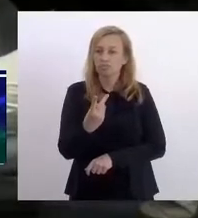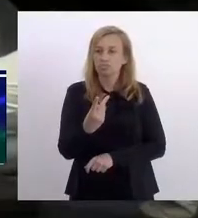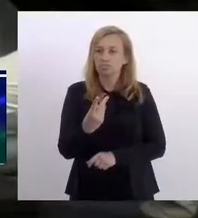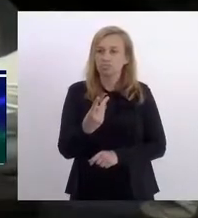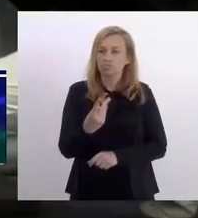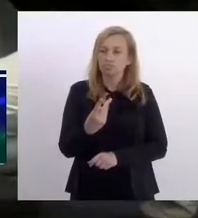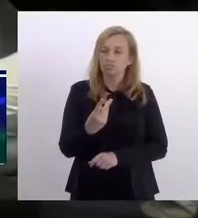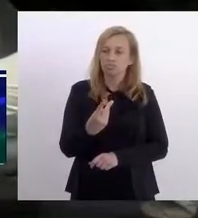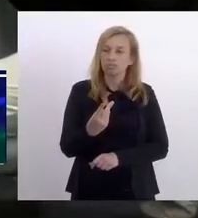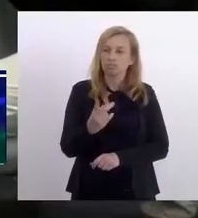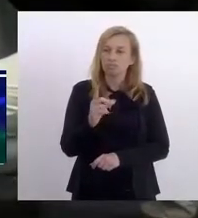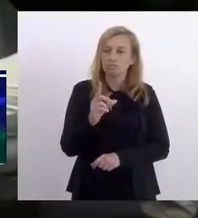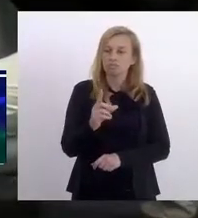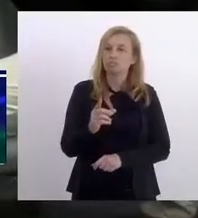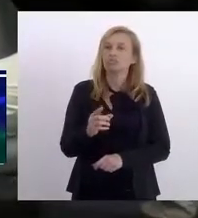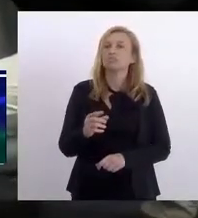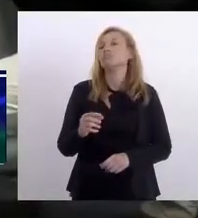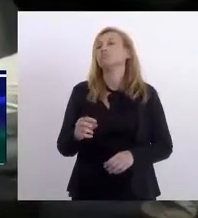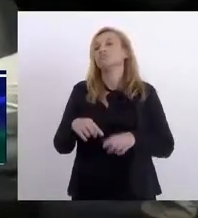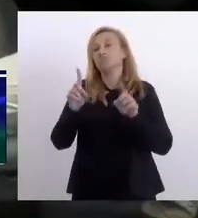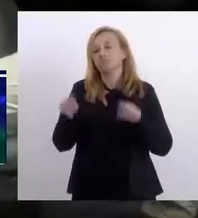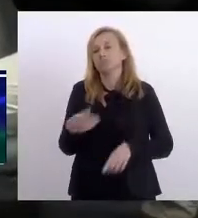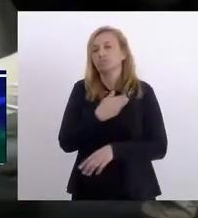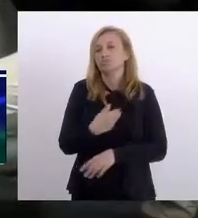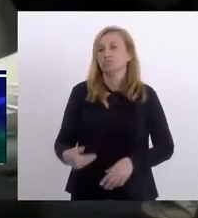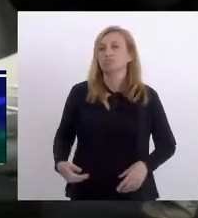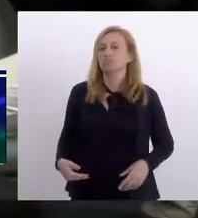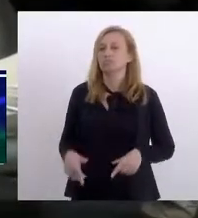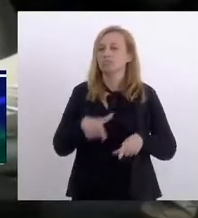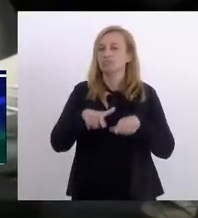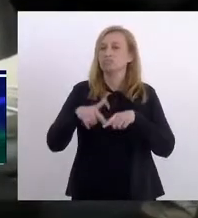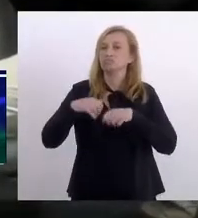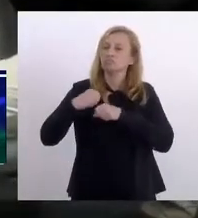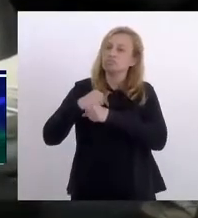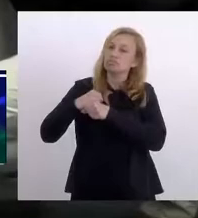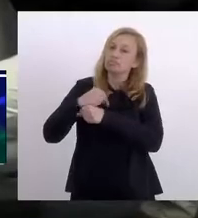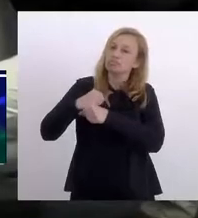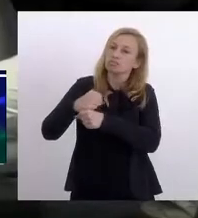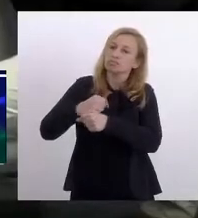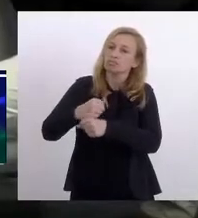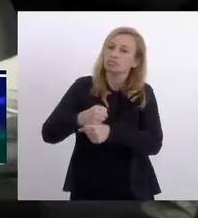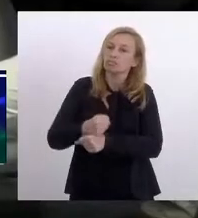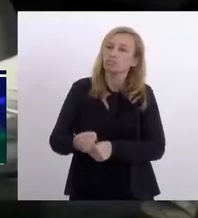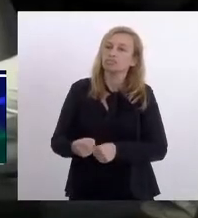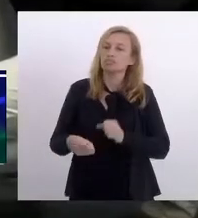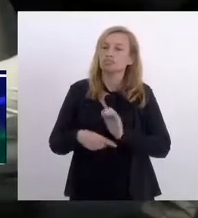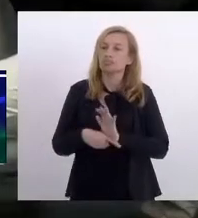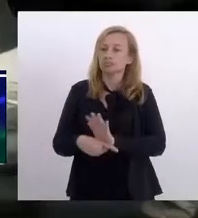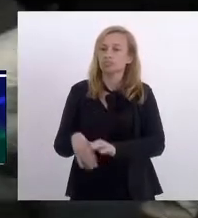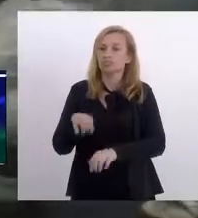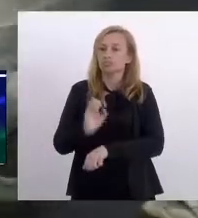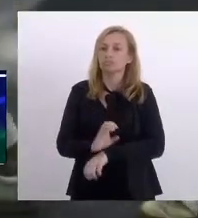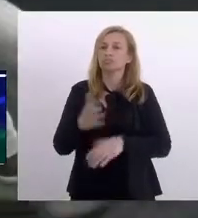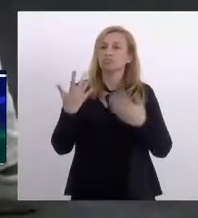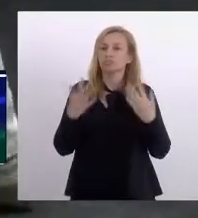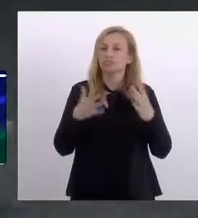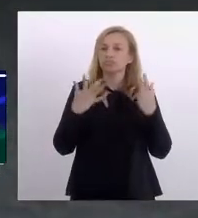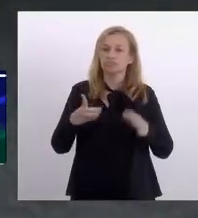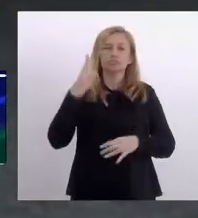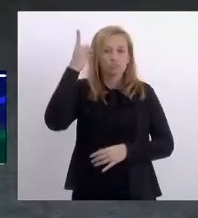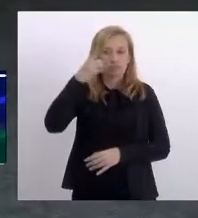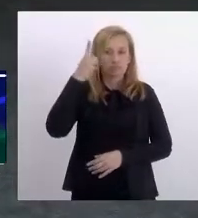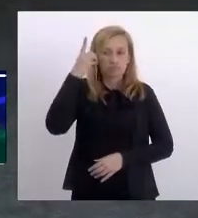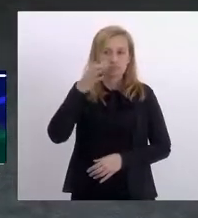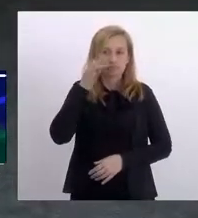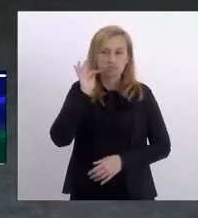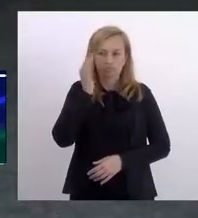e onera os servidores públicos que trabalharam a vida inteira por esse Estado. Então, parabéns, deputado Flávio Serafini, e